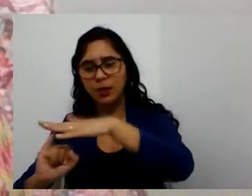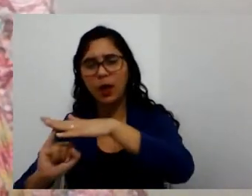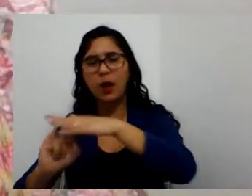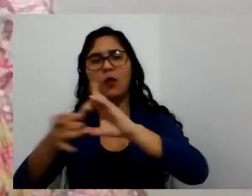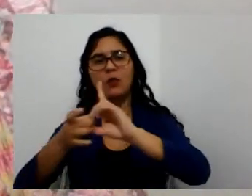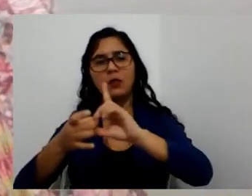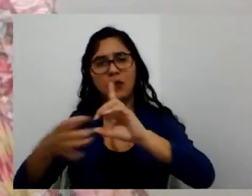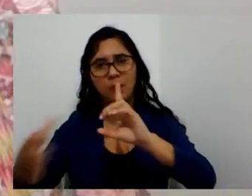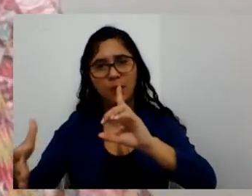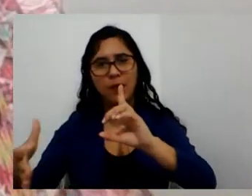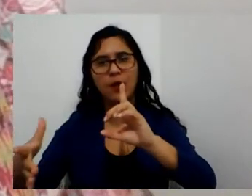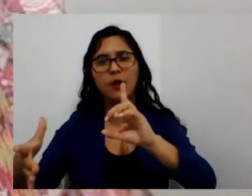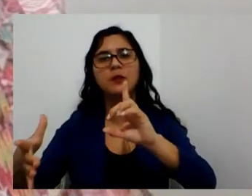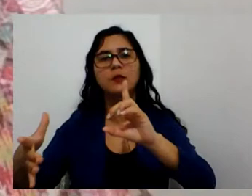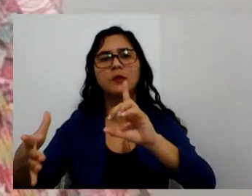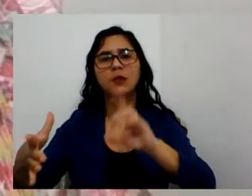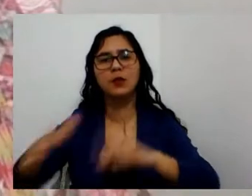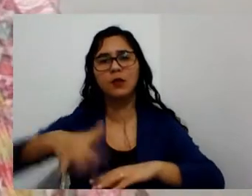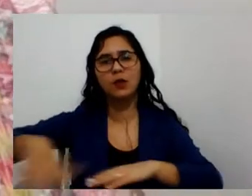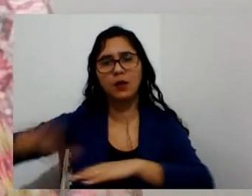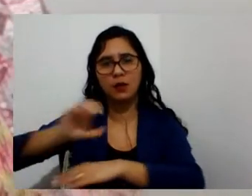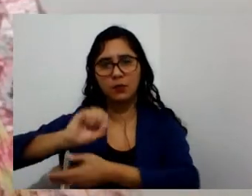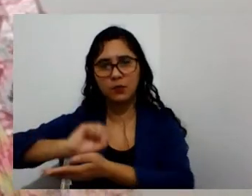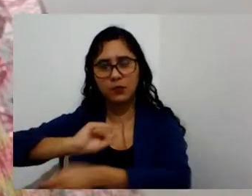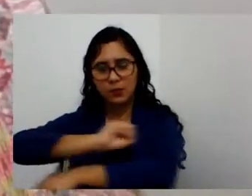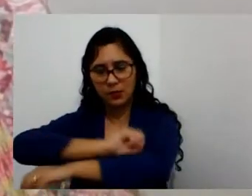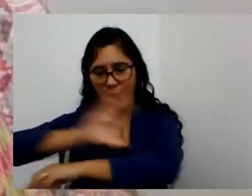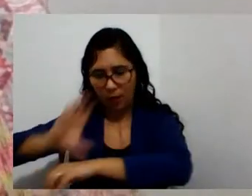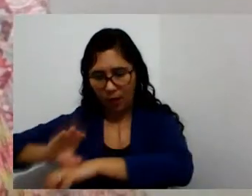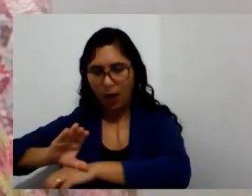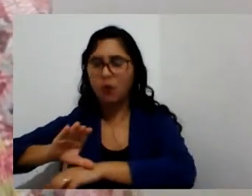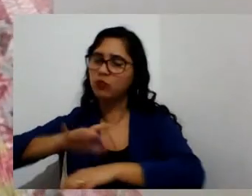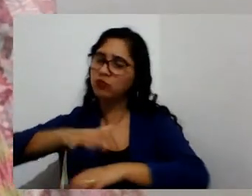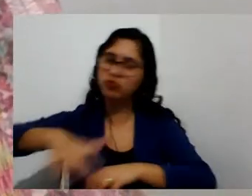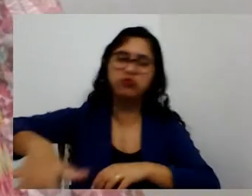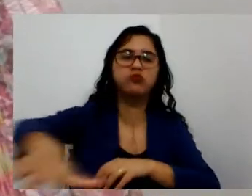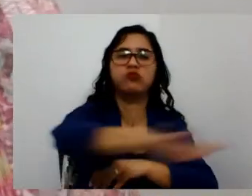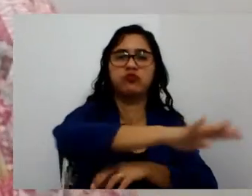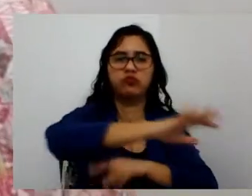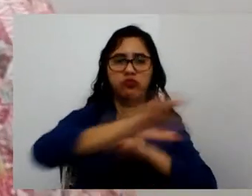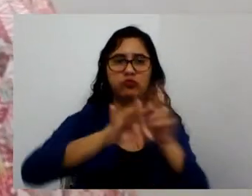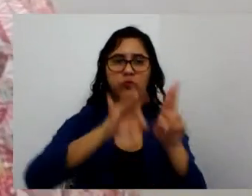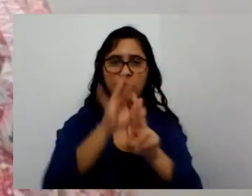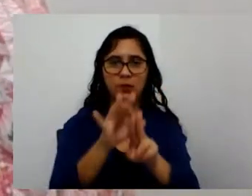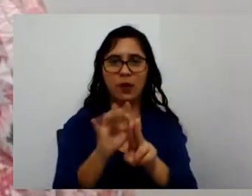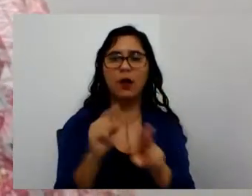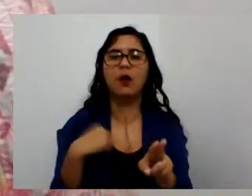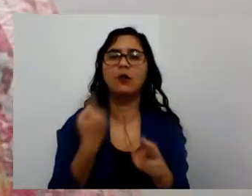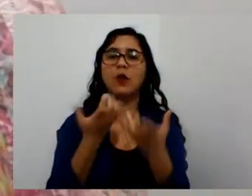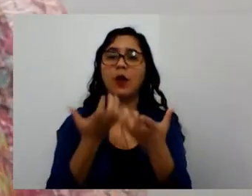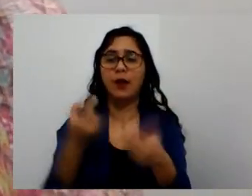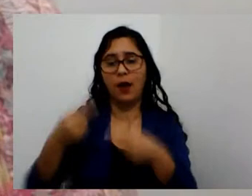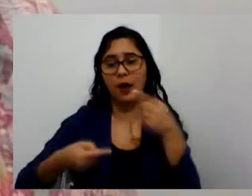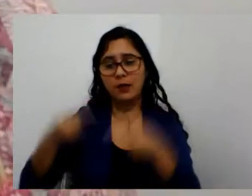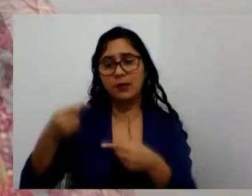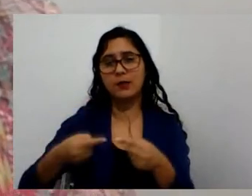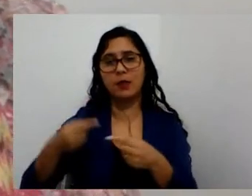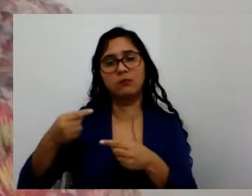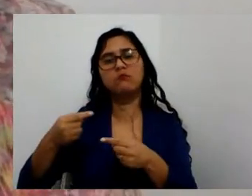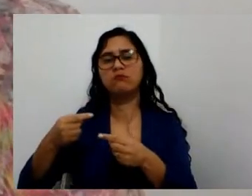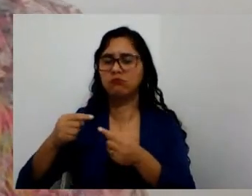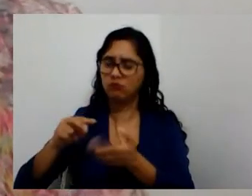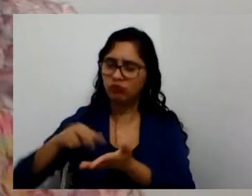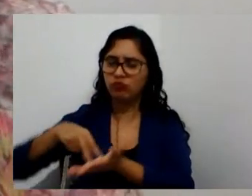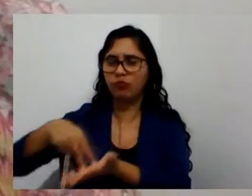para o campus de São Carlos e toda a UFSCar. O que buscamos são ações políticas fortes de